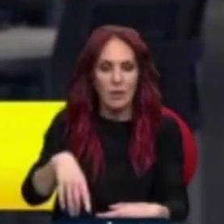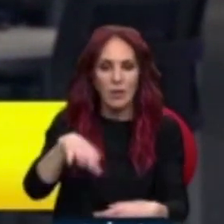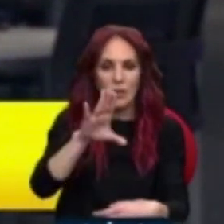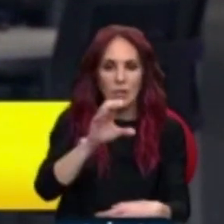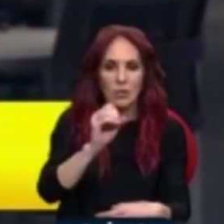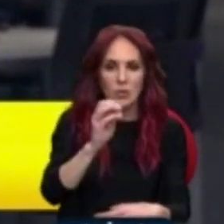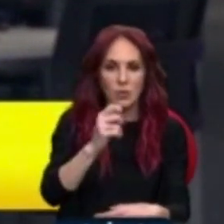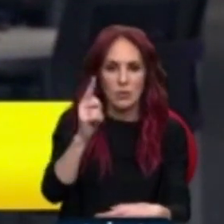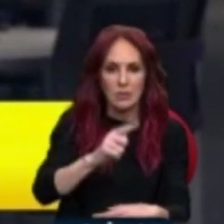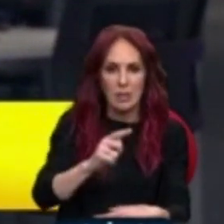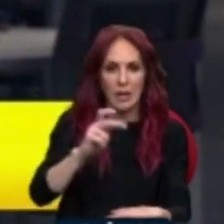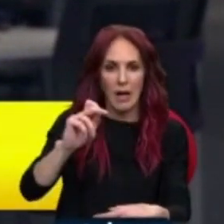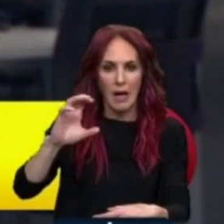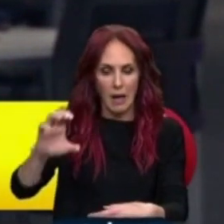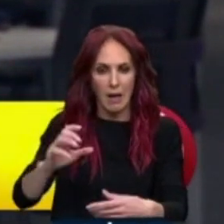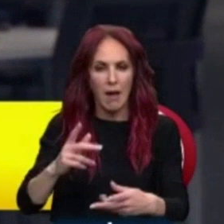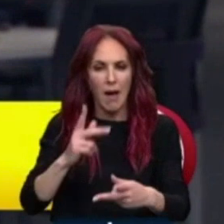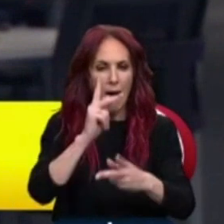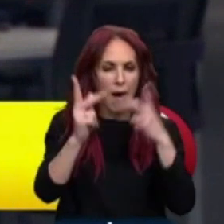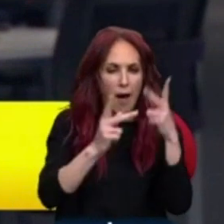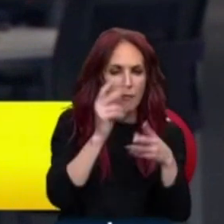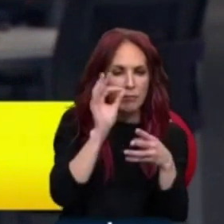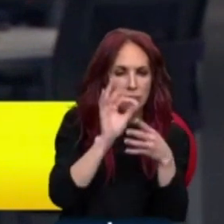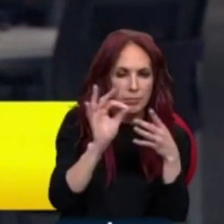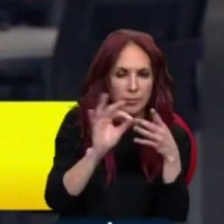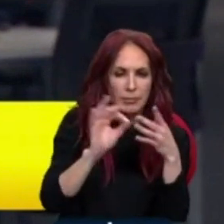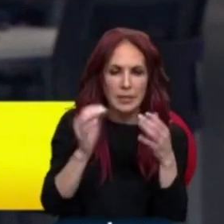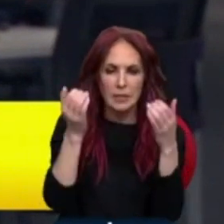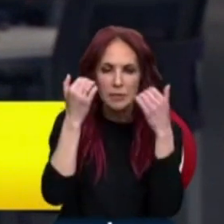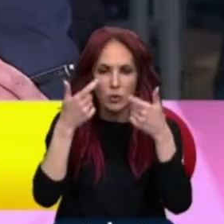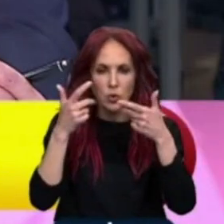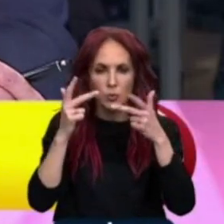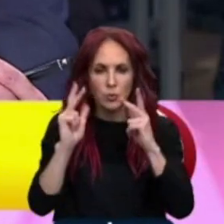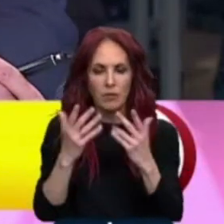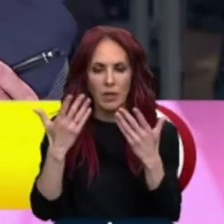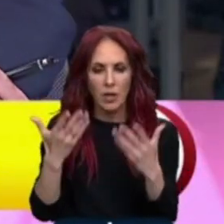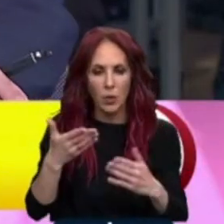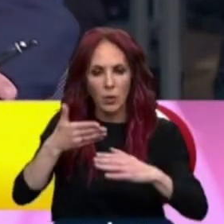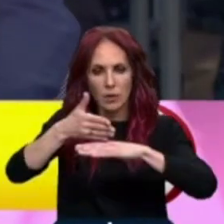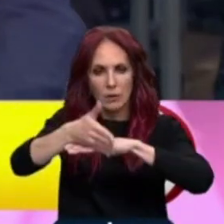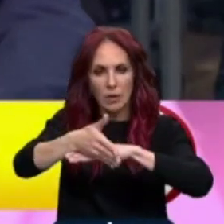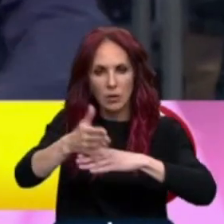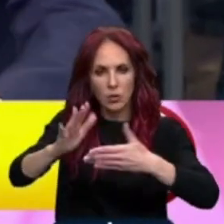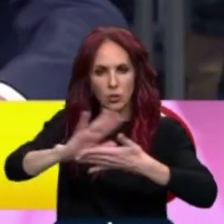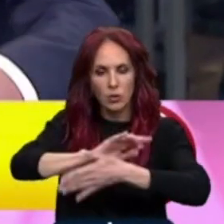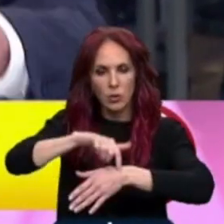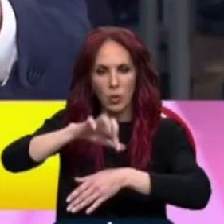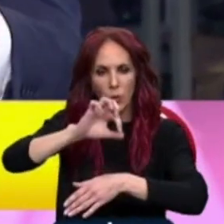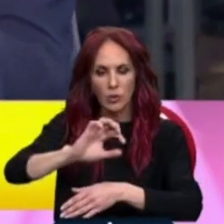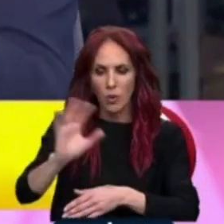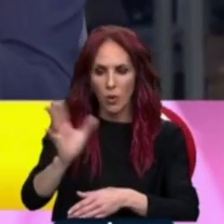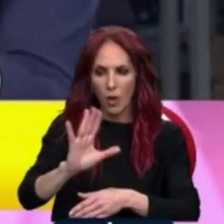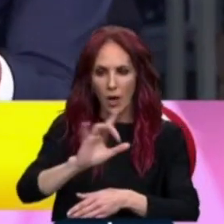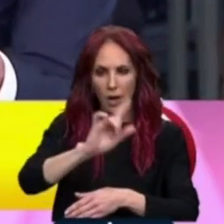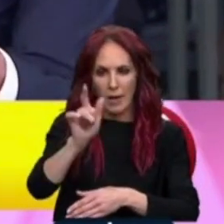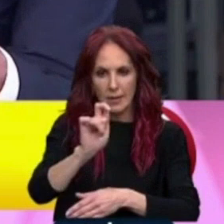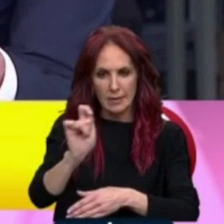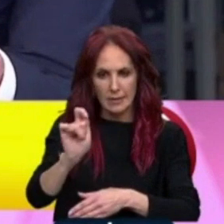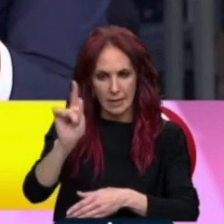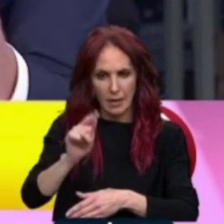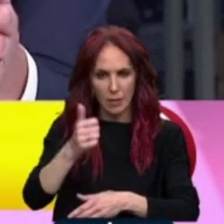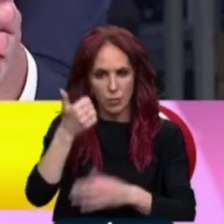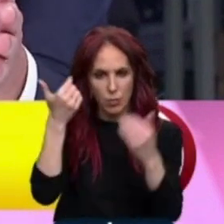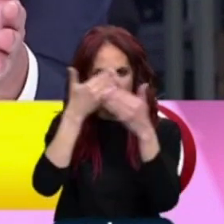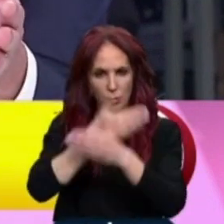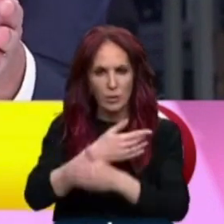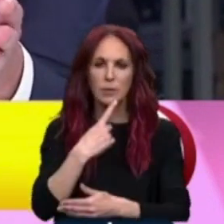Alberto Carvalho esteve a analisar com detalhe os dados disponíveis e junta-se agora em direto ao Jornal das 8. José, boa noite.